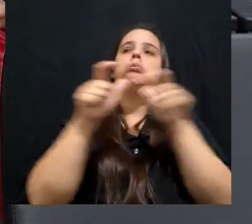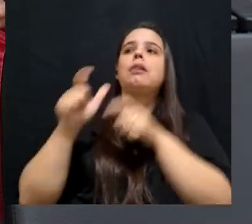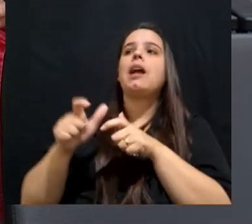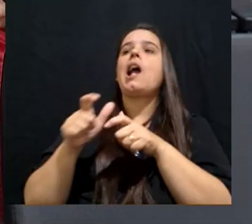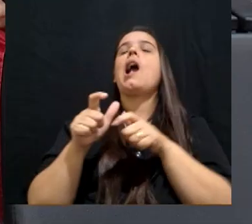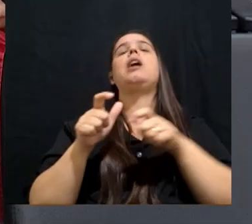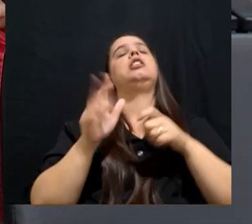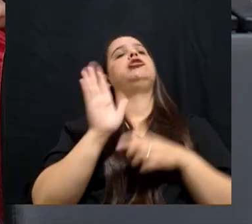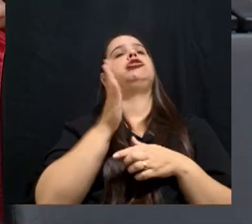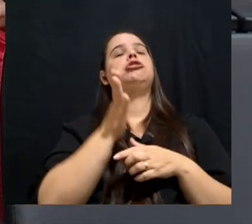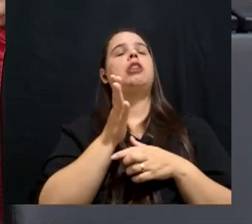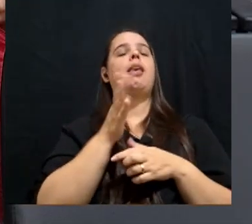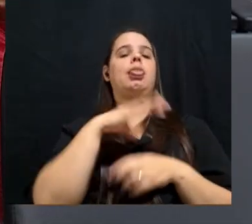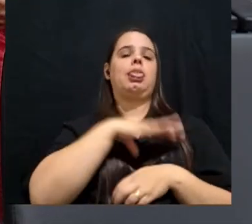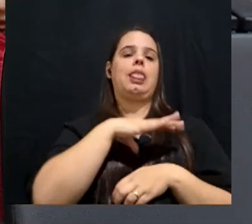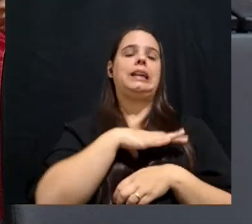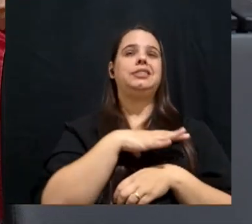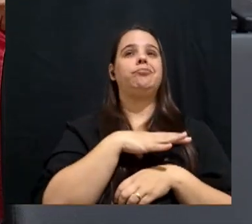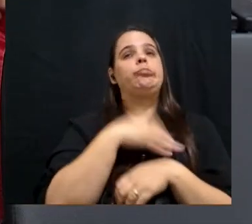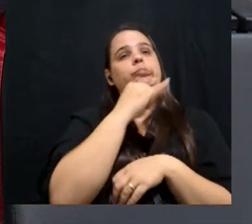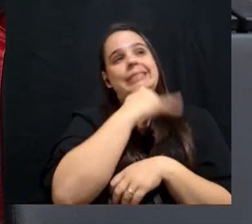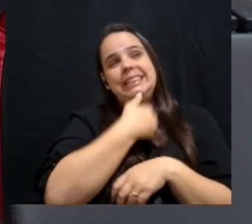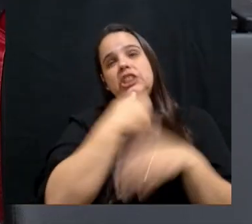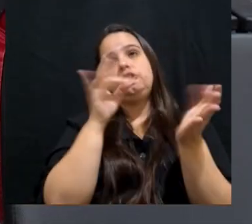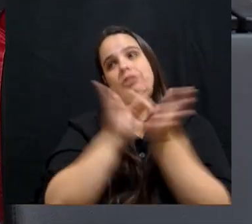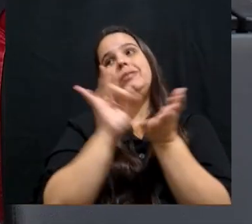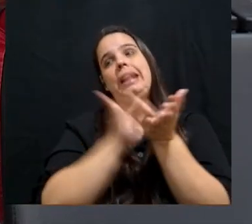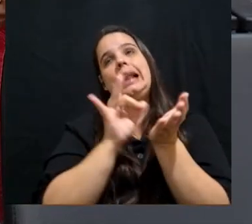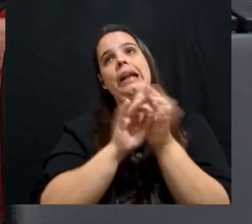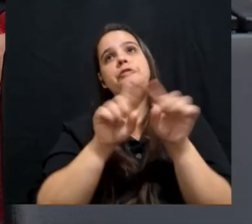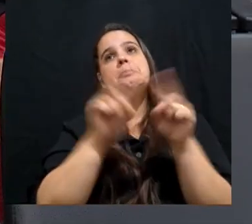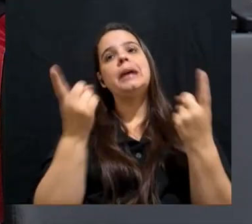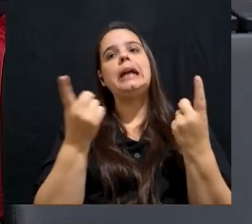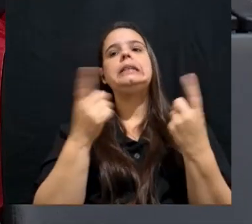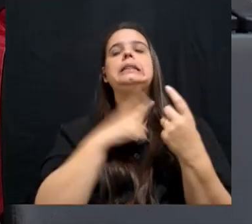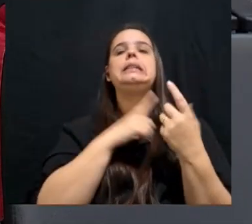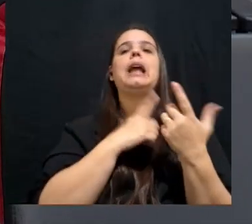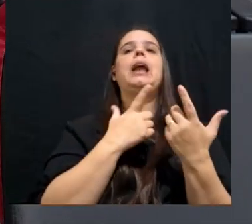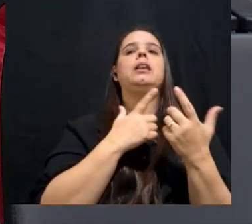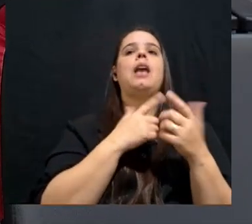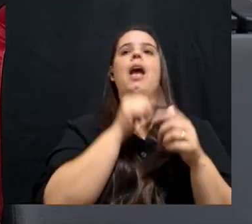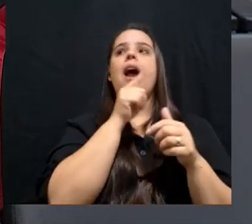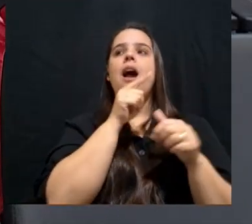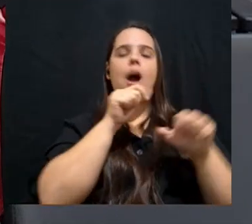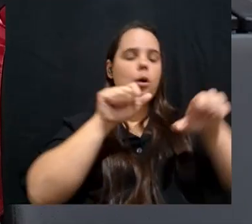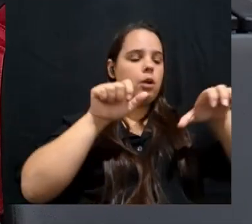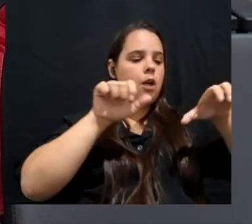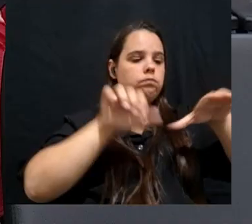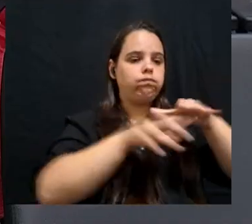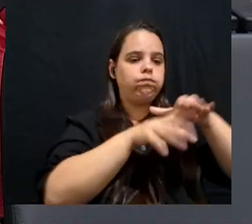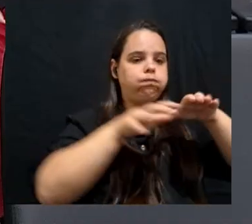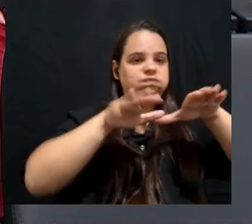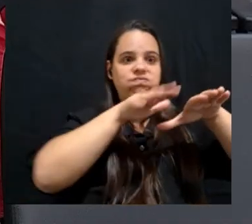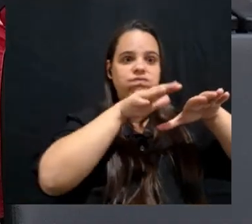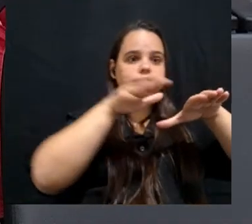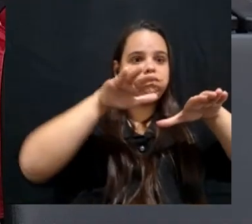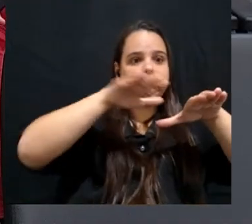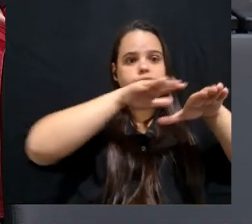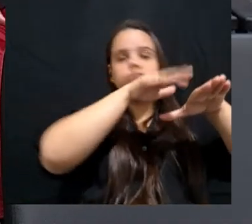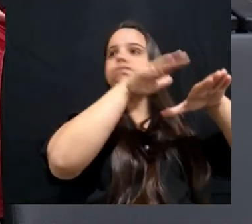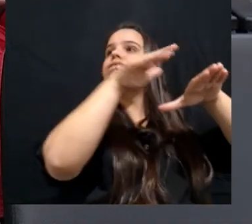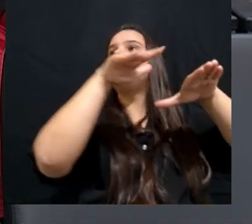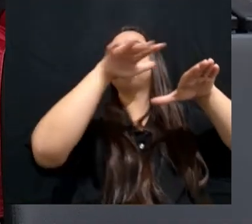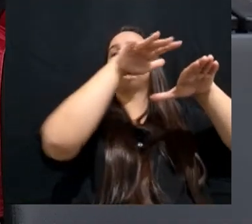que infelizmente, né, acaba tendo as enchentes aqui, né, a água sobe demais, eleva